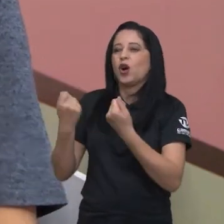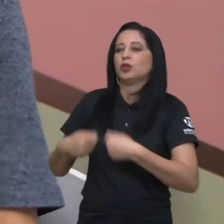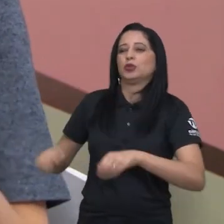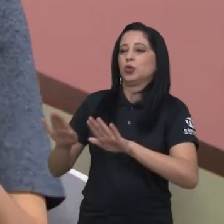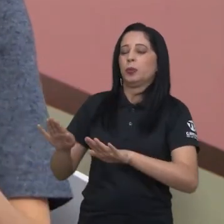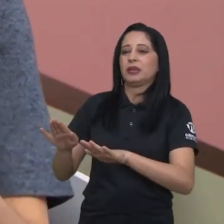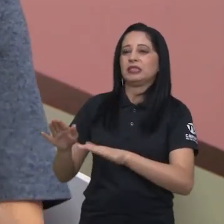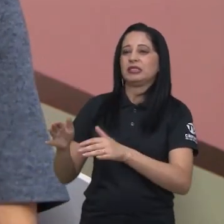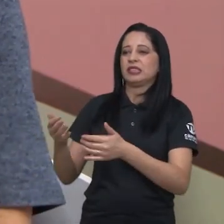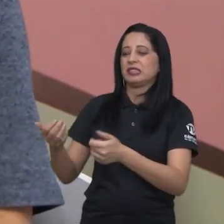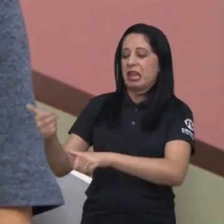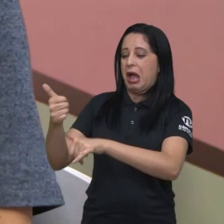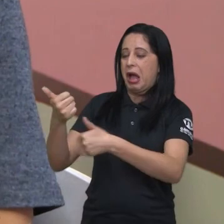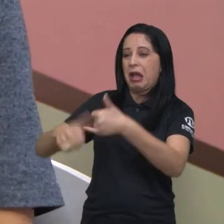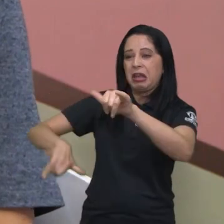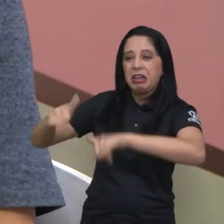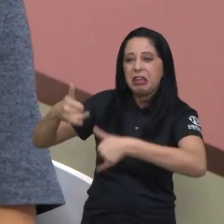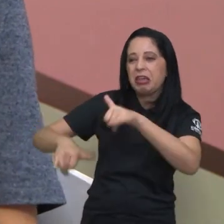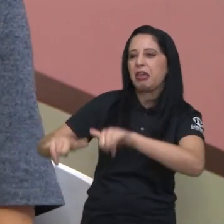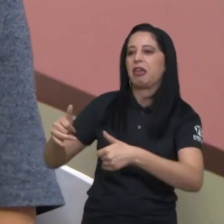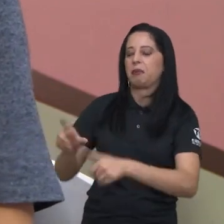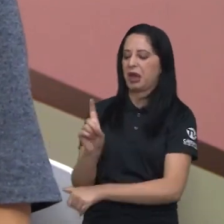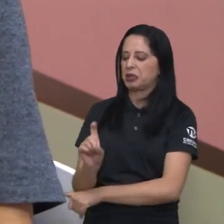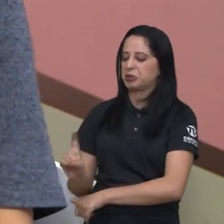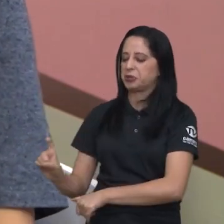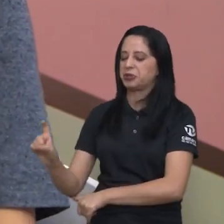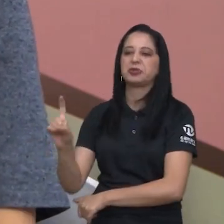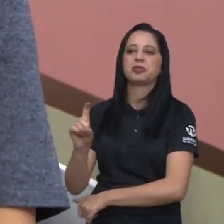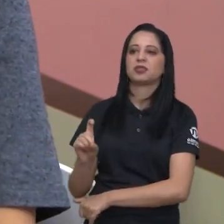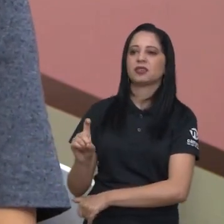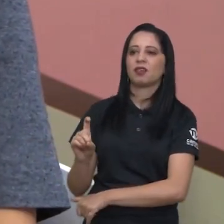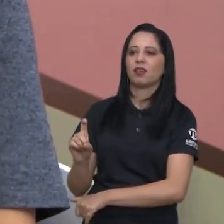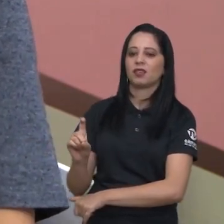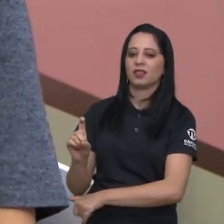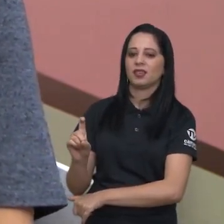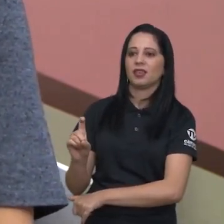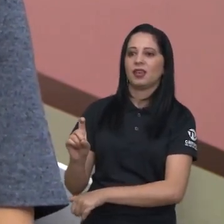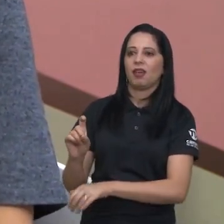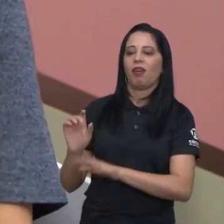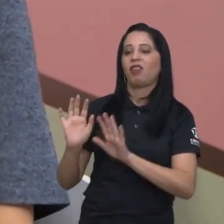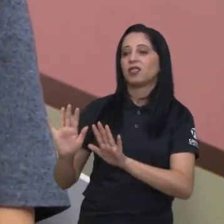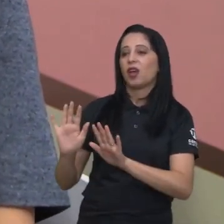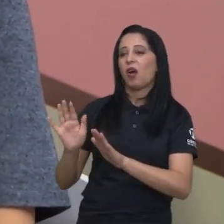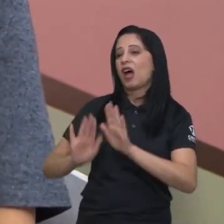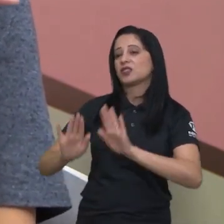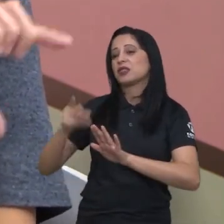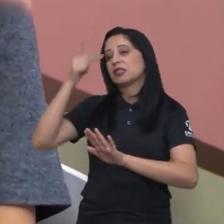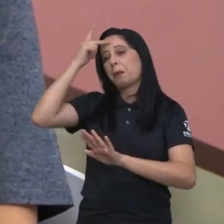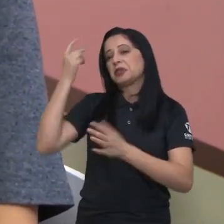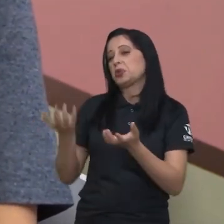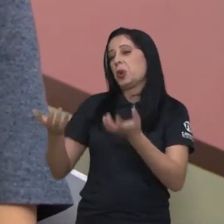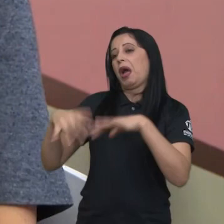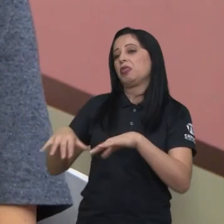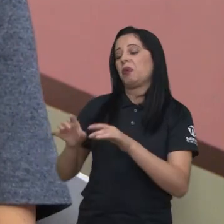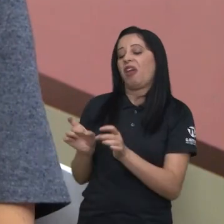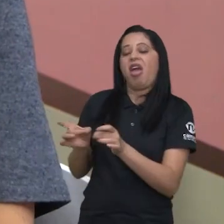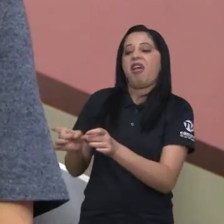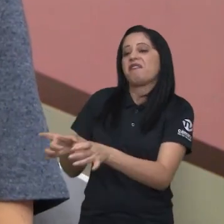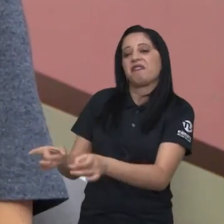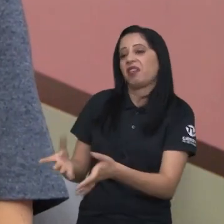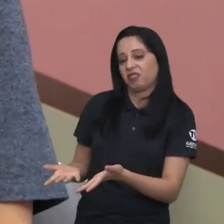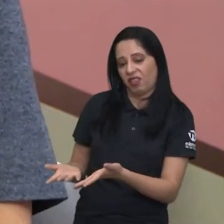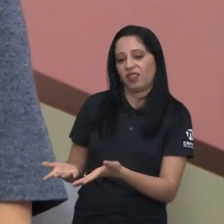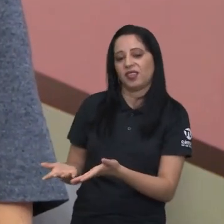cuidados, muitos aditivos no dia a dia, sabe? Então, talvez não seja tão interessante do ponto de vista comercial quando a gente pensa em toda a